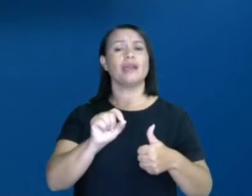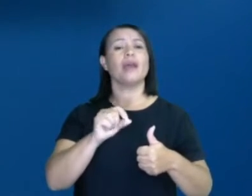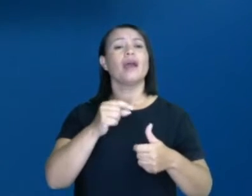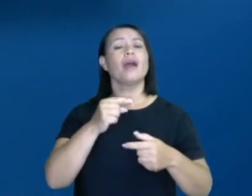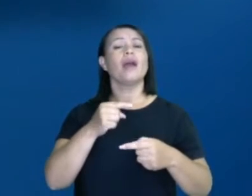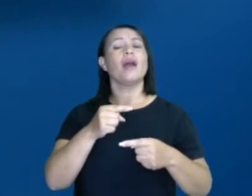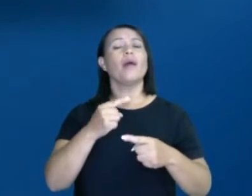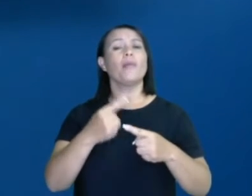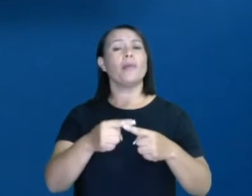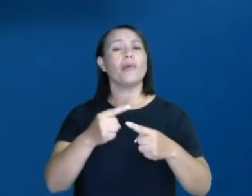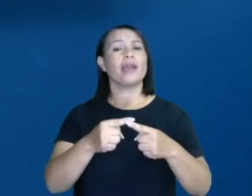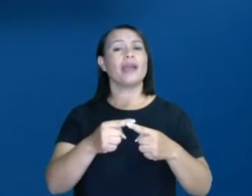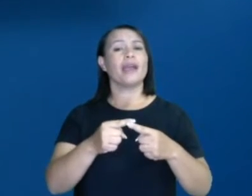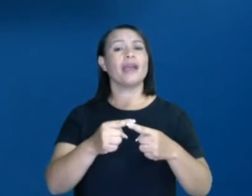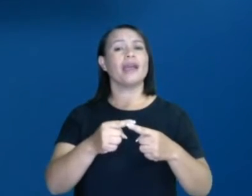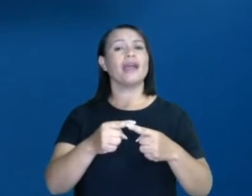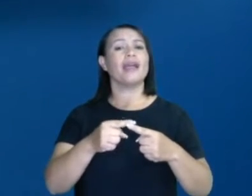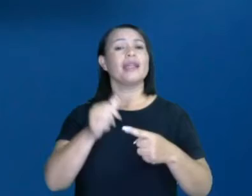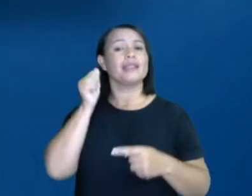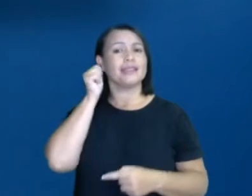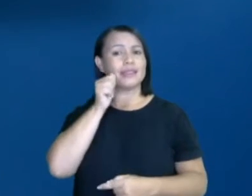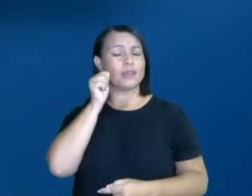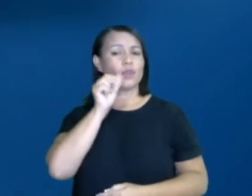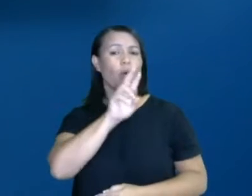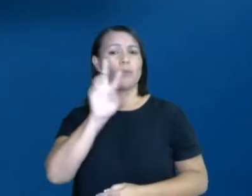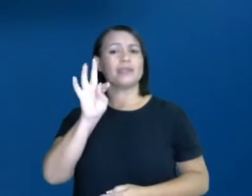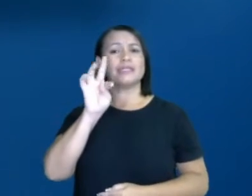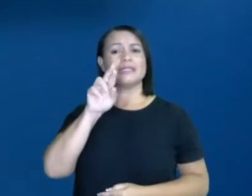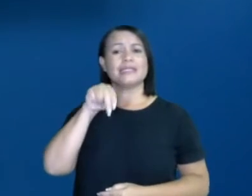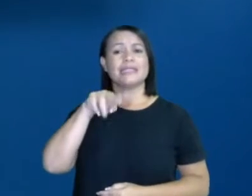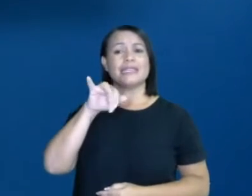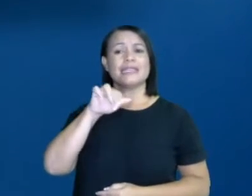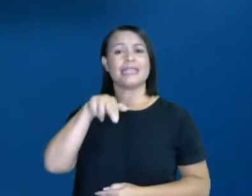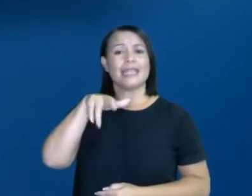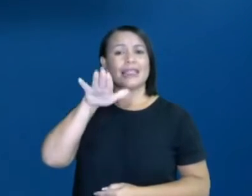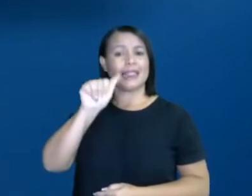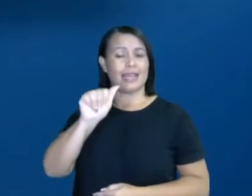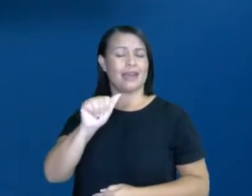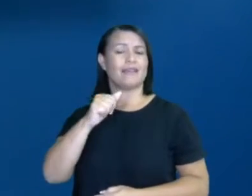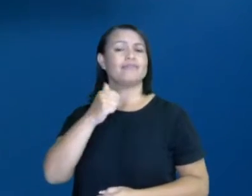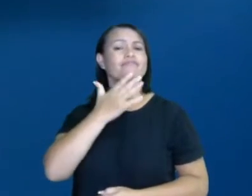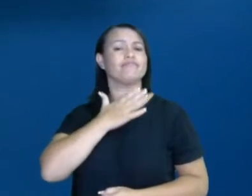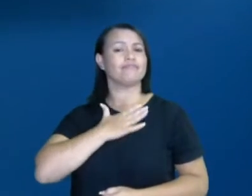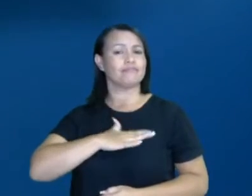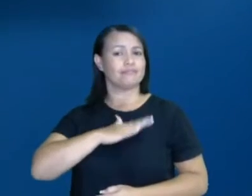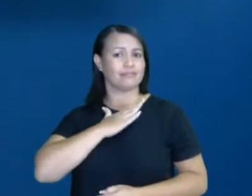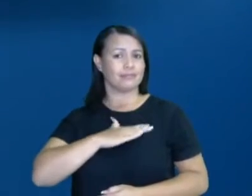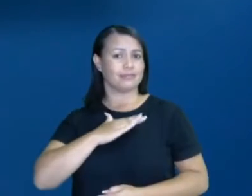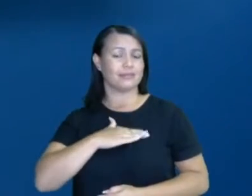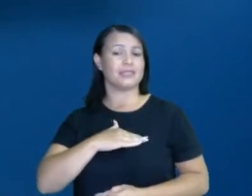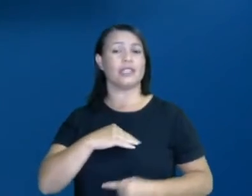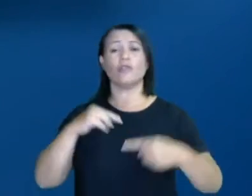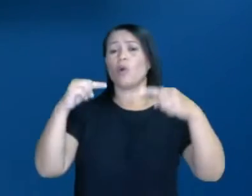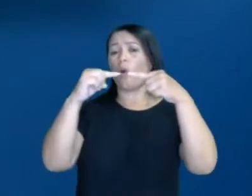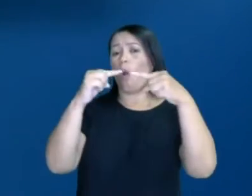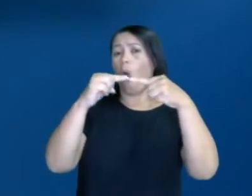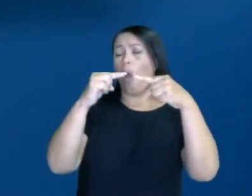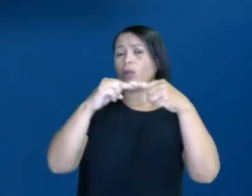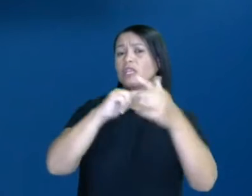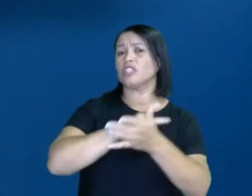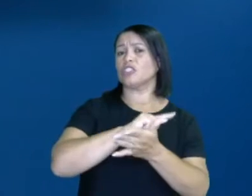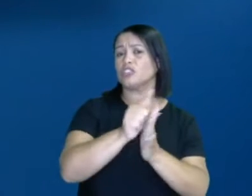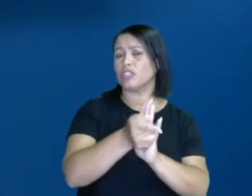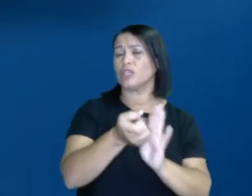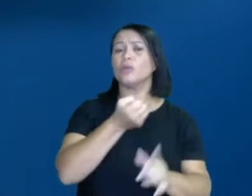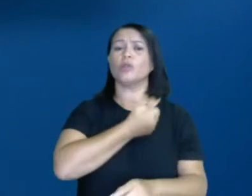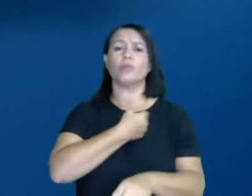estamos falando no gênero feminino. Então, esses sentimentos, eles sempre vão concordar em gênero e